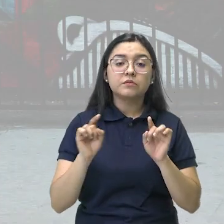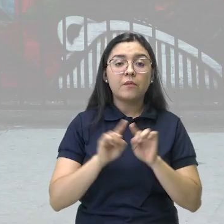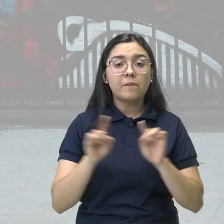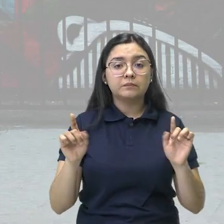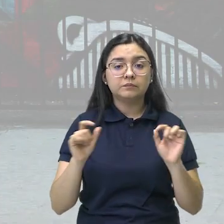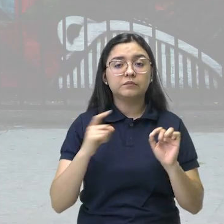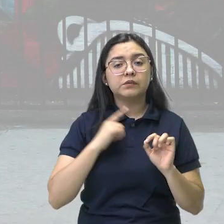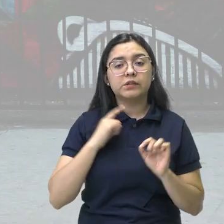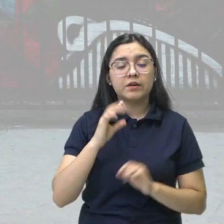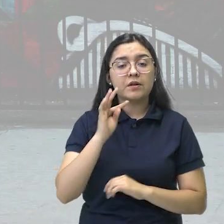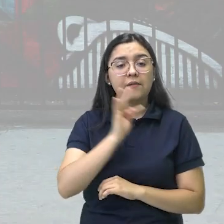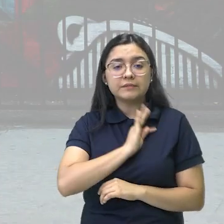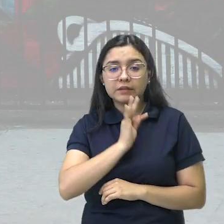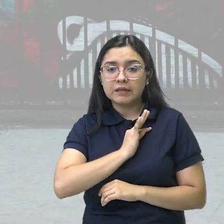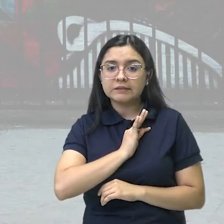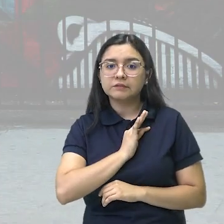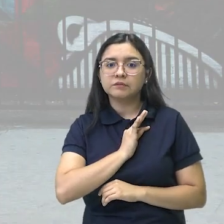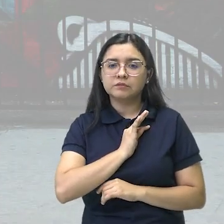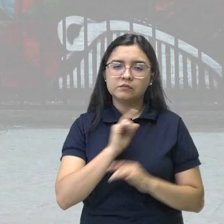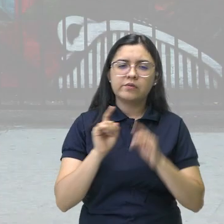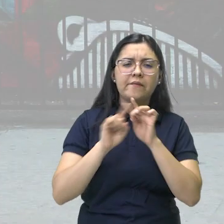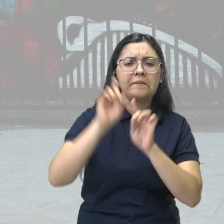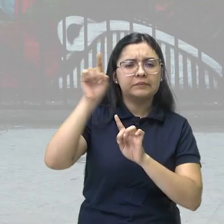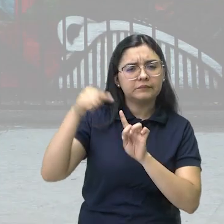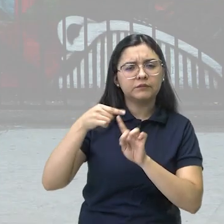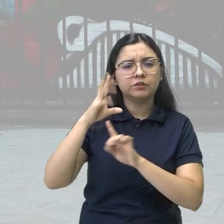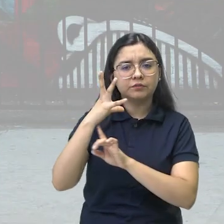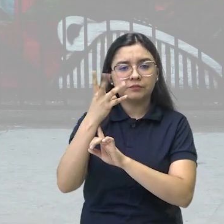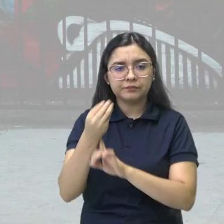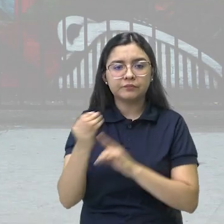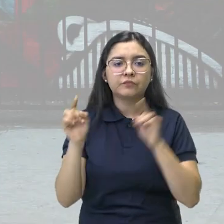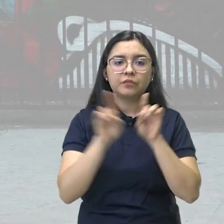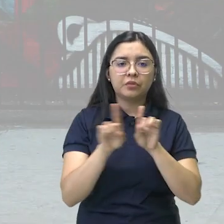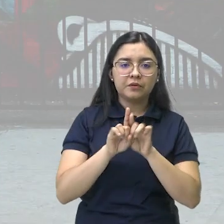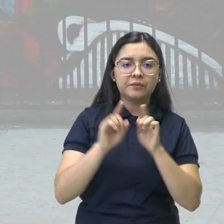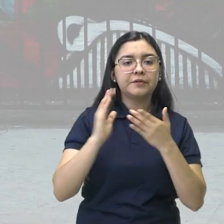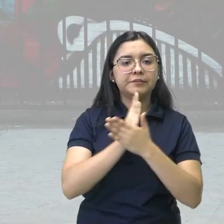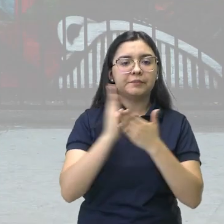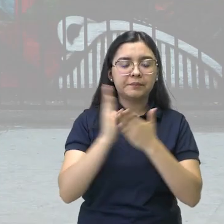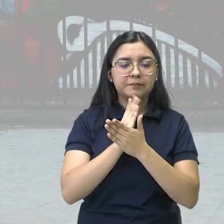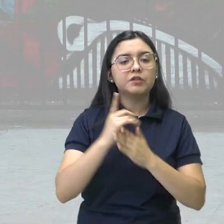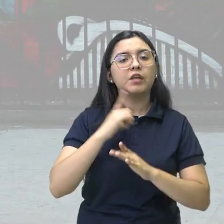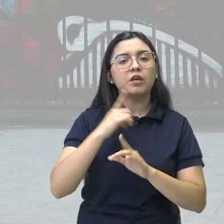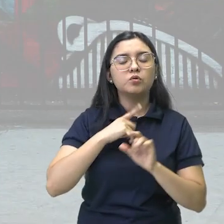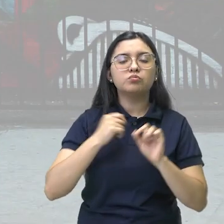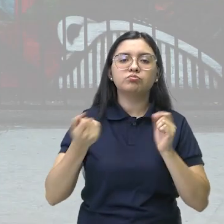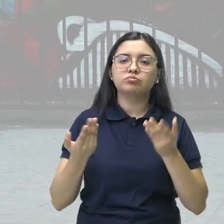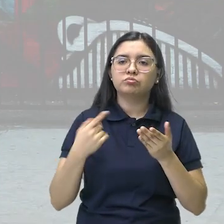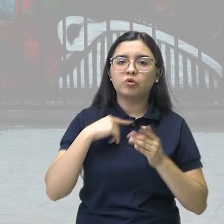o grafite envolve técnica, intenção artística e, muitas vezes, uma